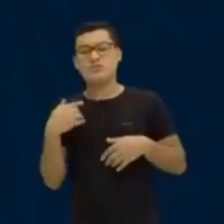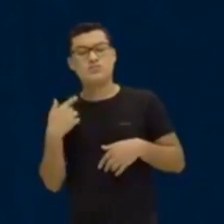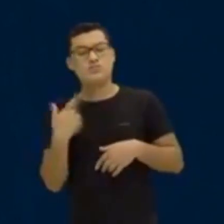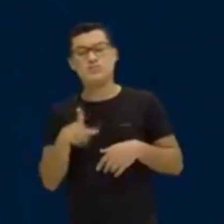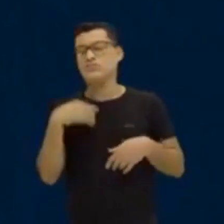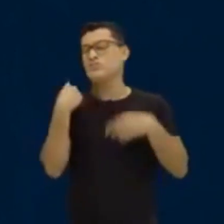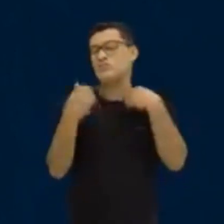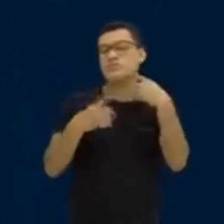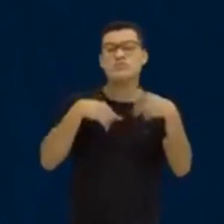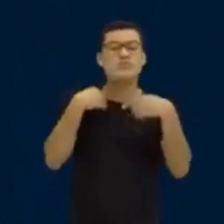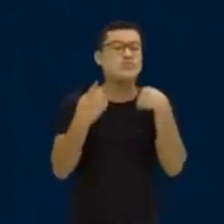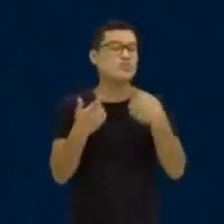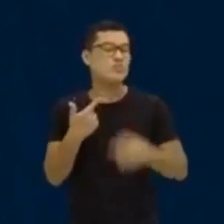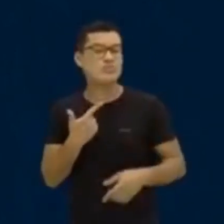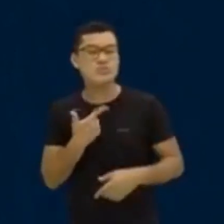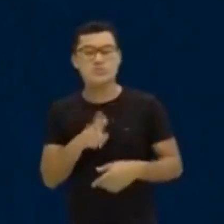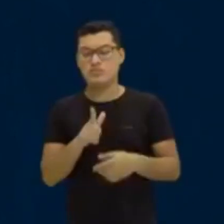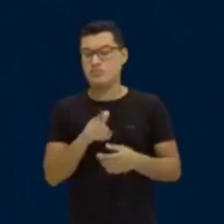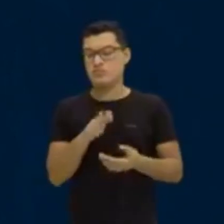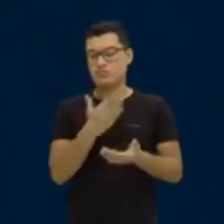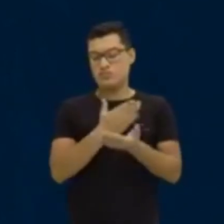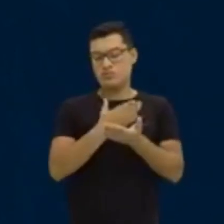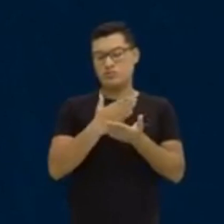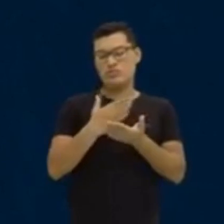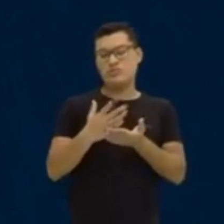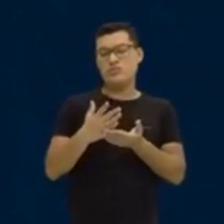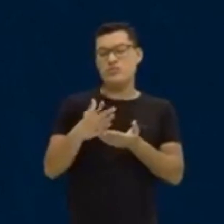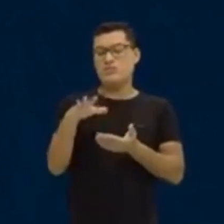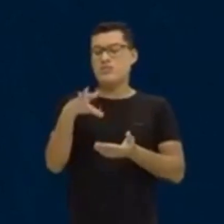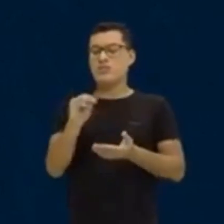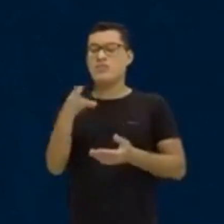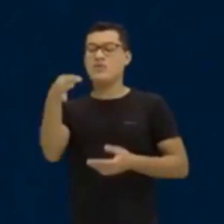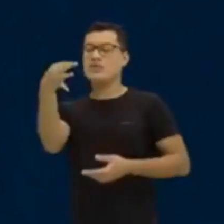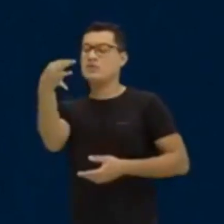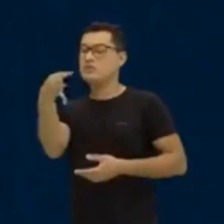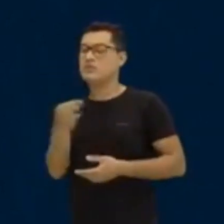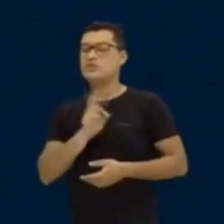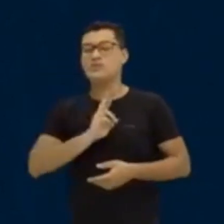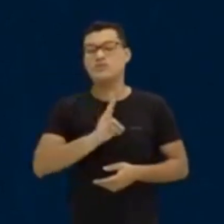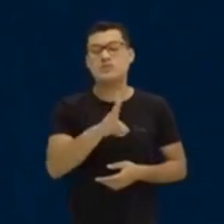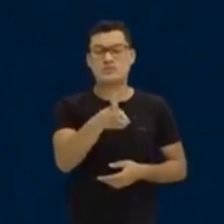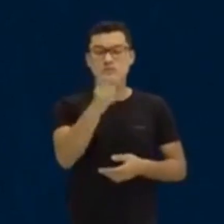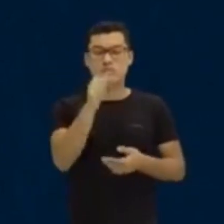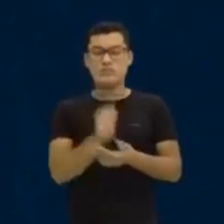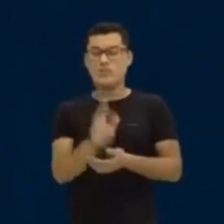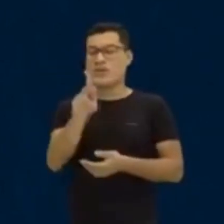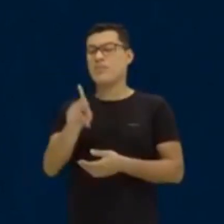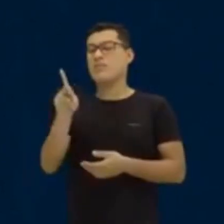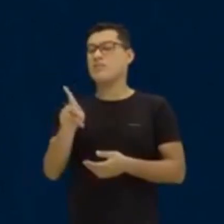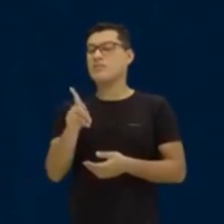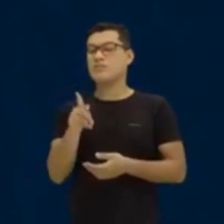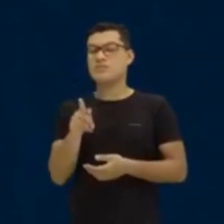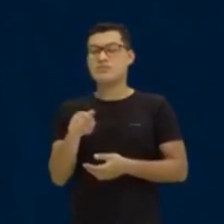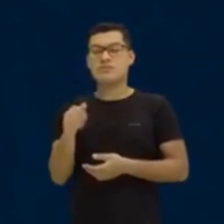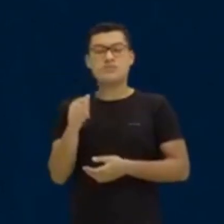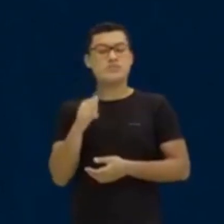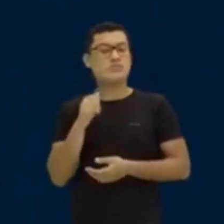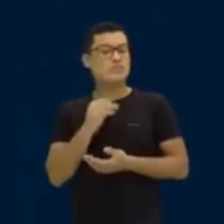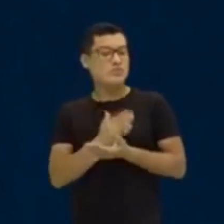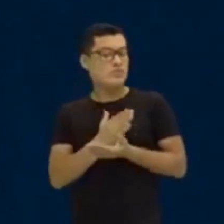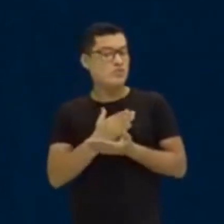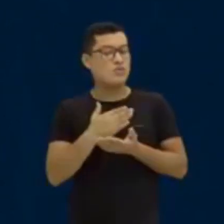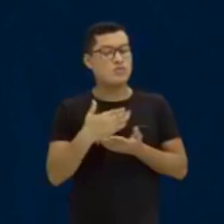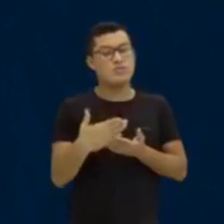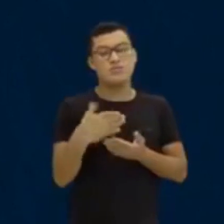se começar com 0, pode usar esse esqueminha que vai dar certo sempre. E, professor? E se não começar com 0?